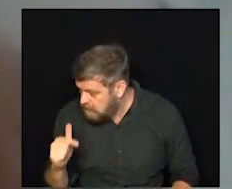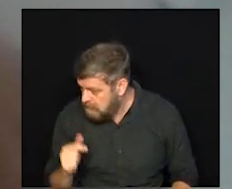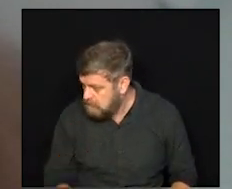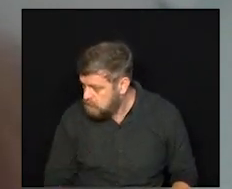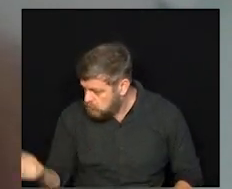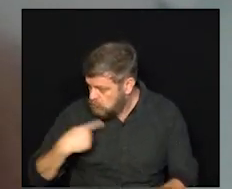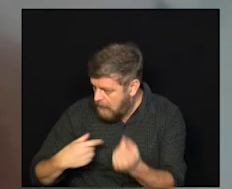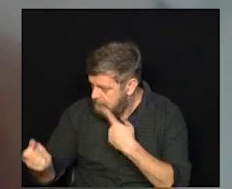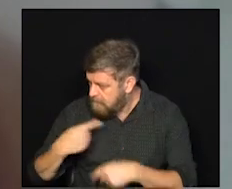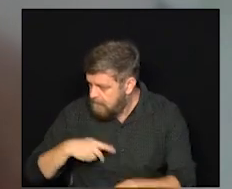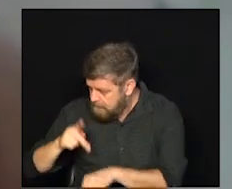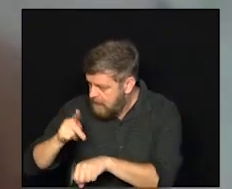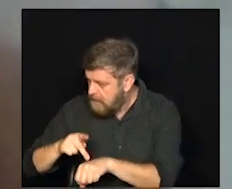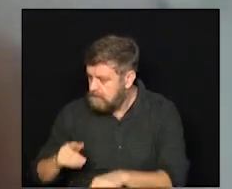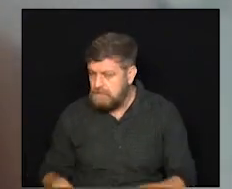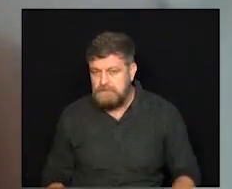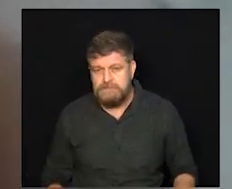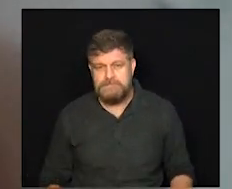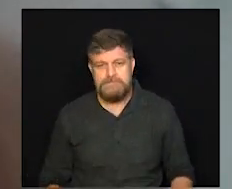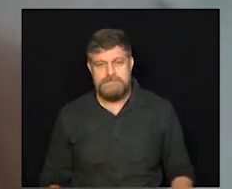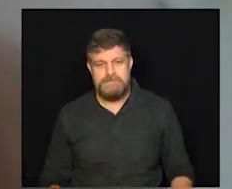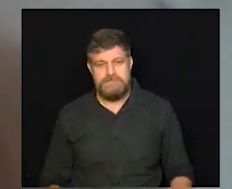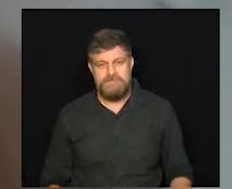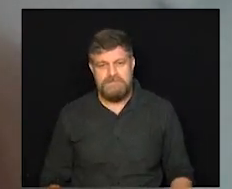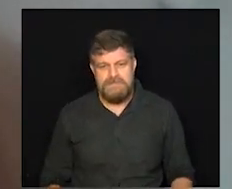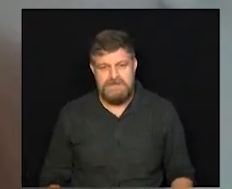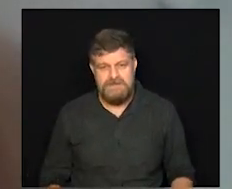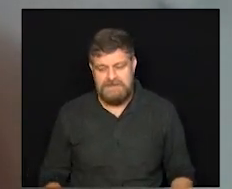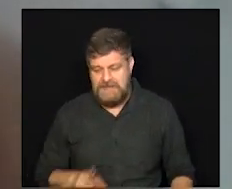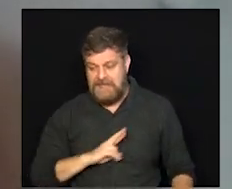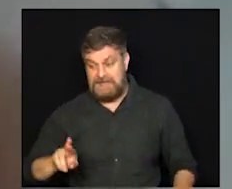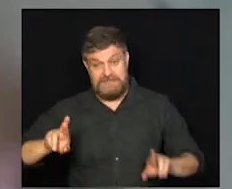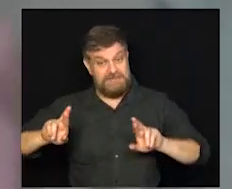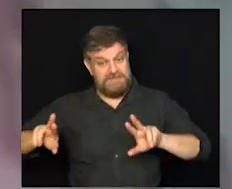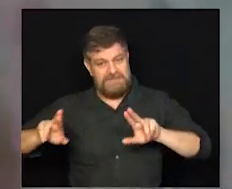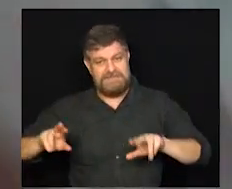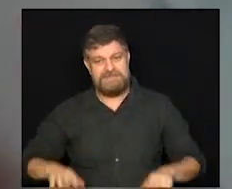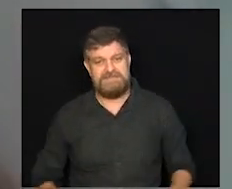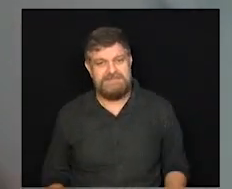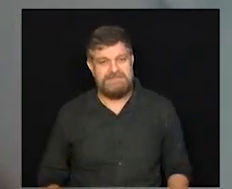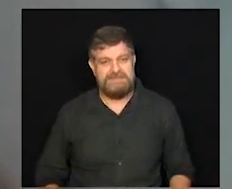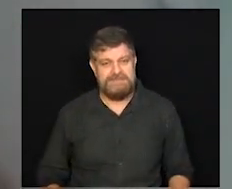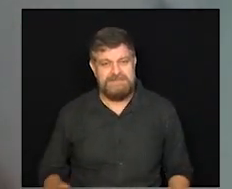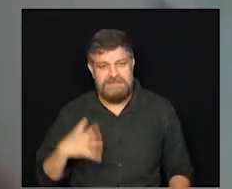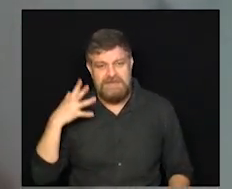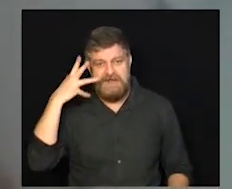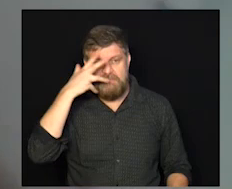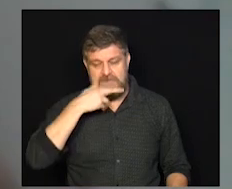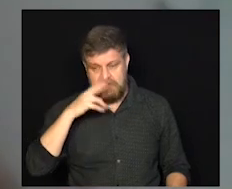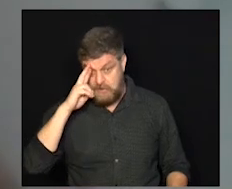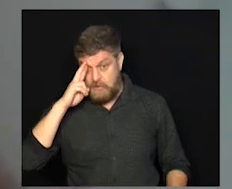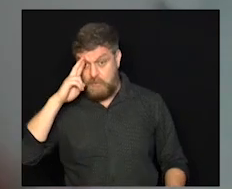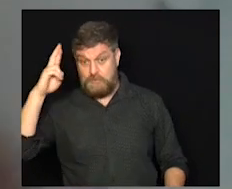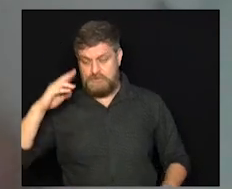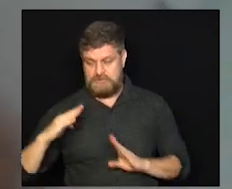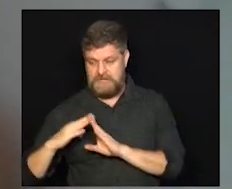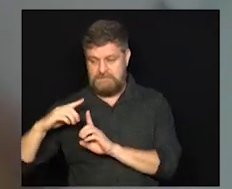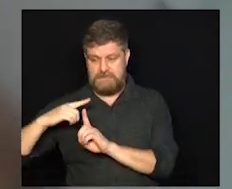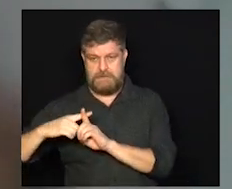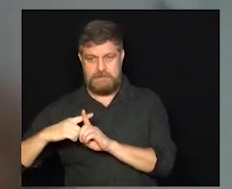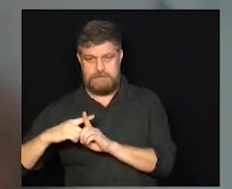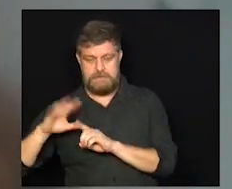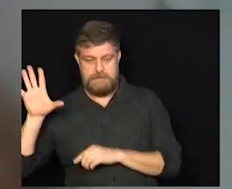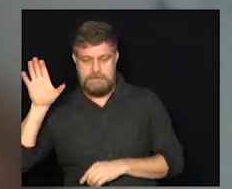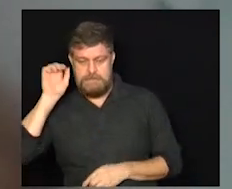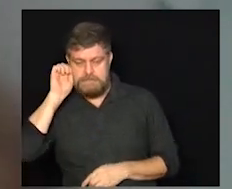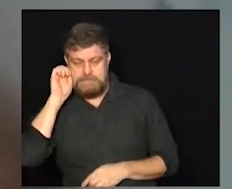ele. Para aquele fiel ortodoxo. E é bonito que o patriarca estava atrás, escutou e falou, ele falou de